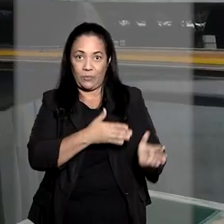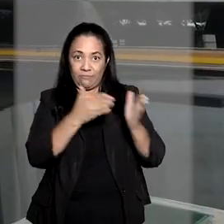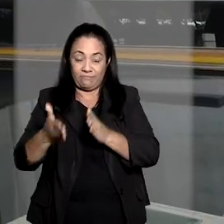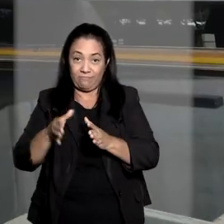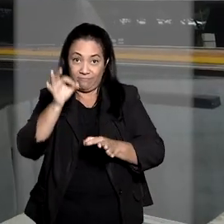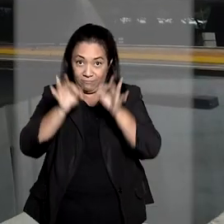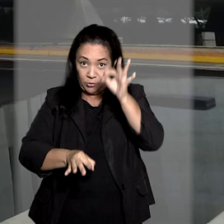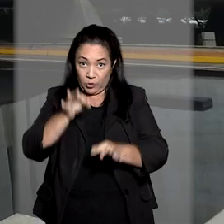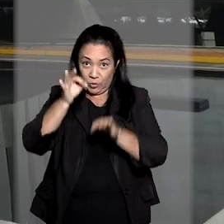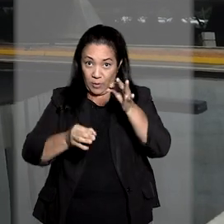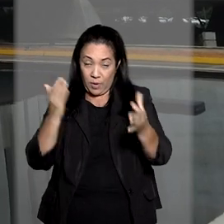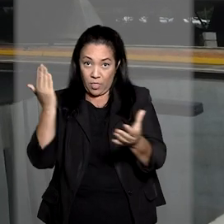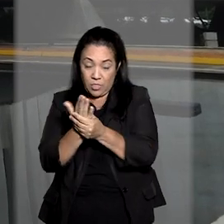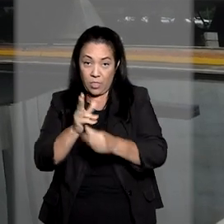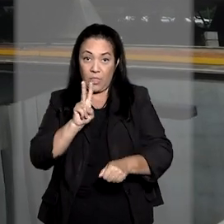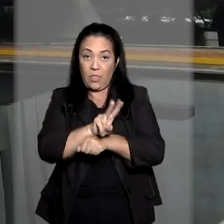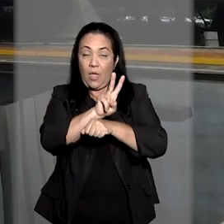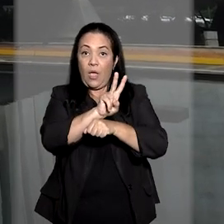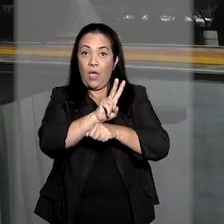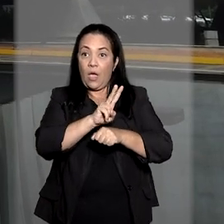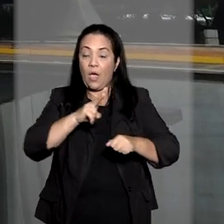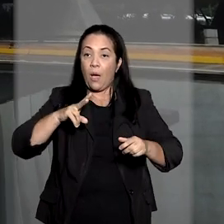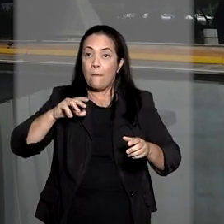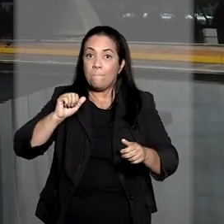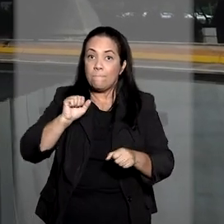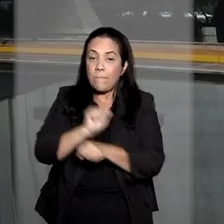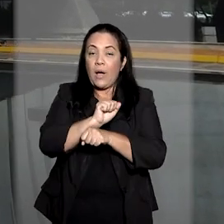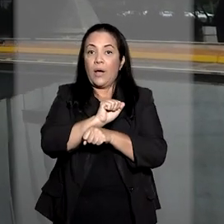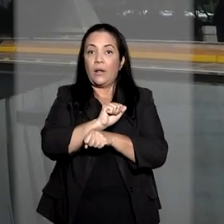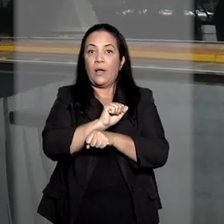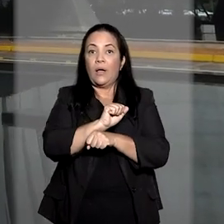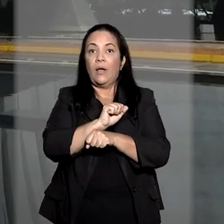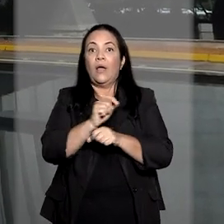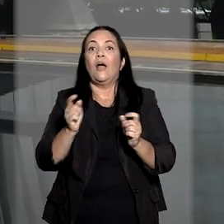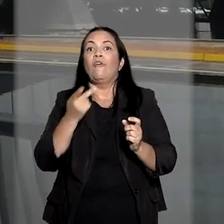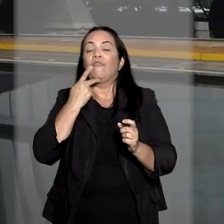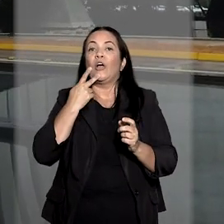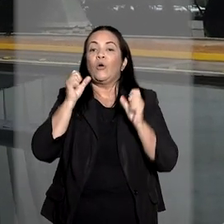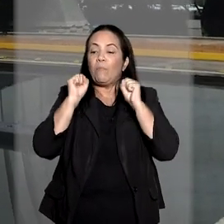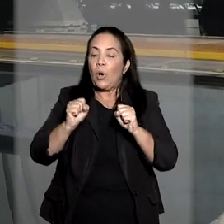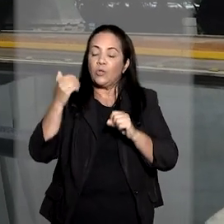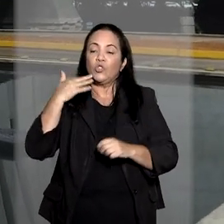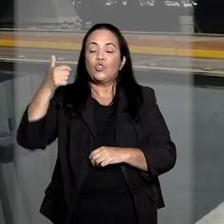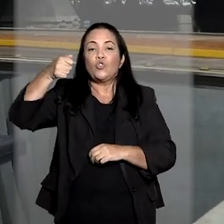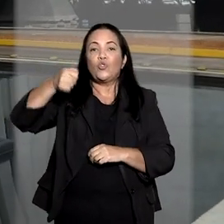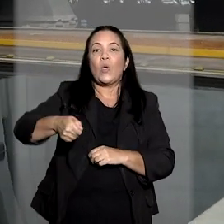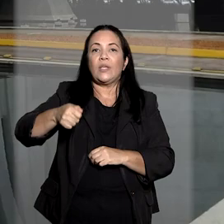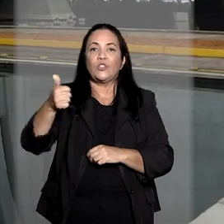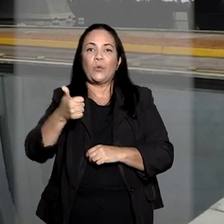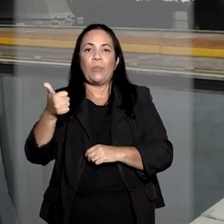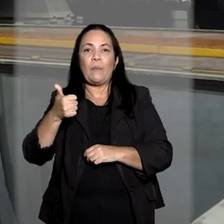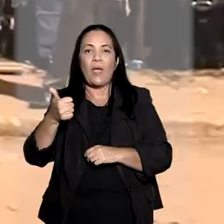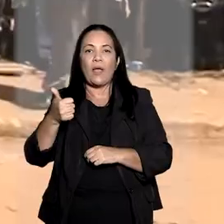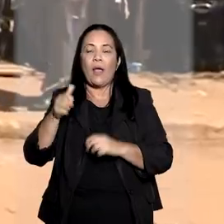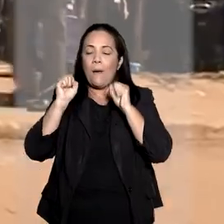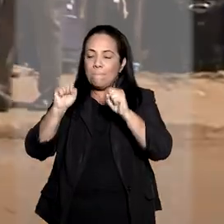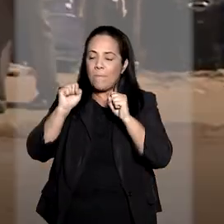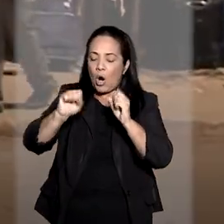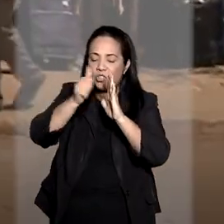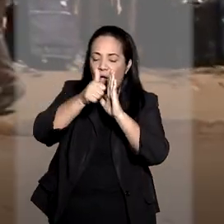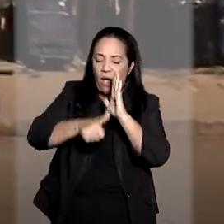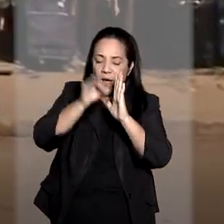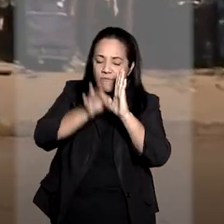em julgamento de suspensão de liminar e de sentença a corte especial decidiu permitir que juízes federais de primeira instância